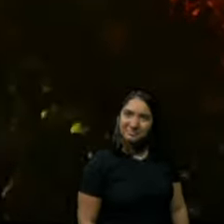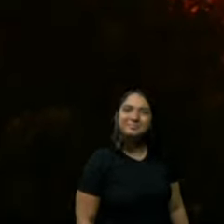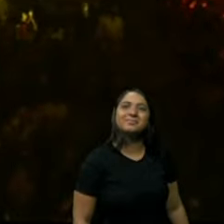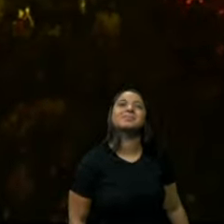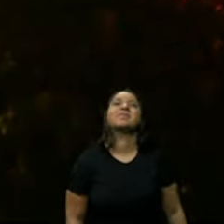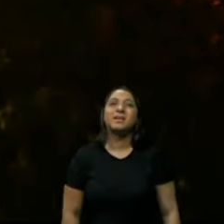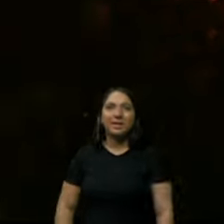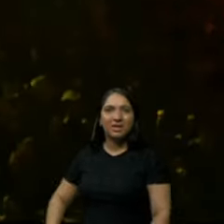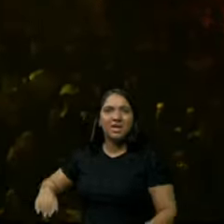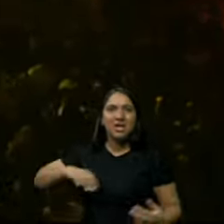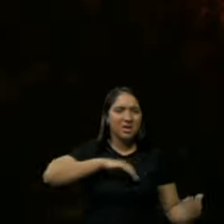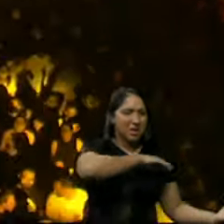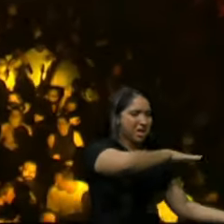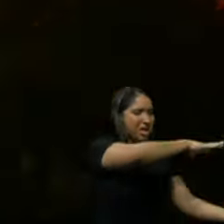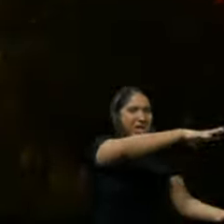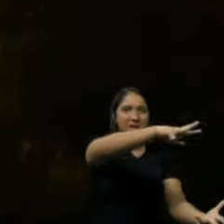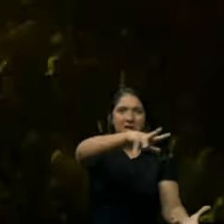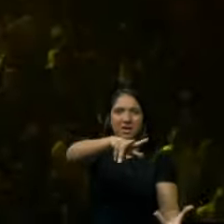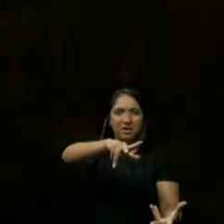a